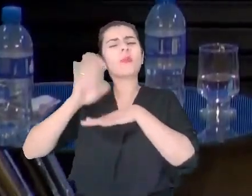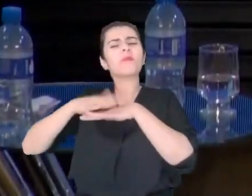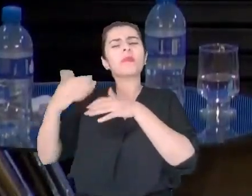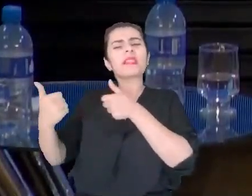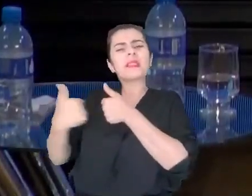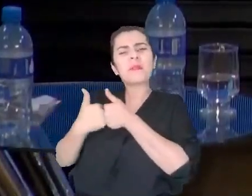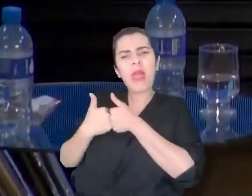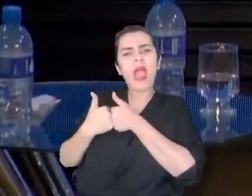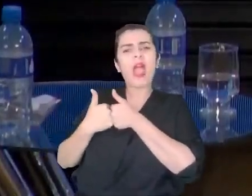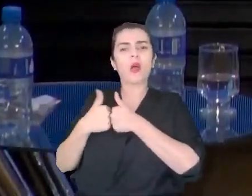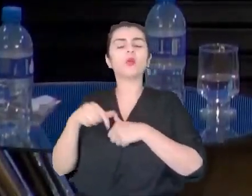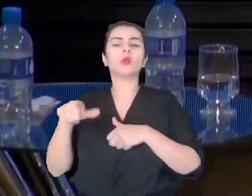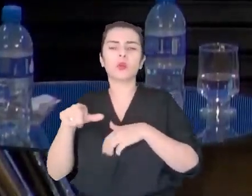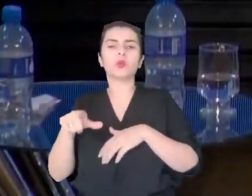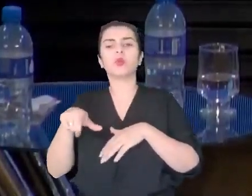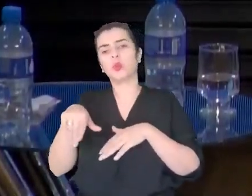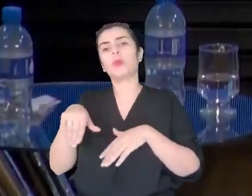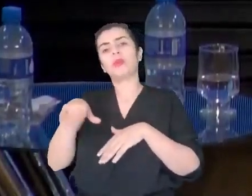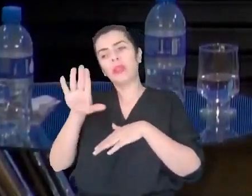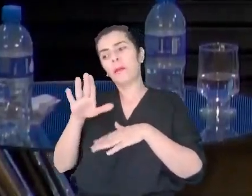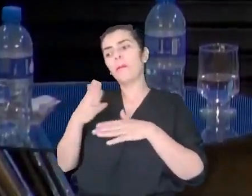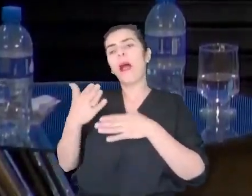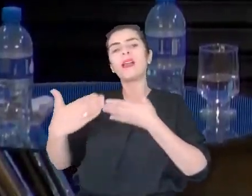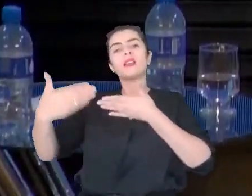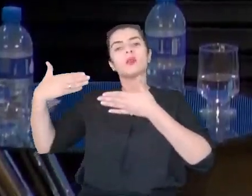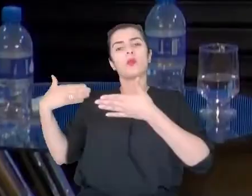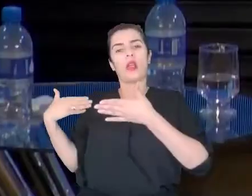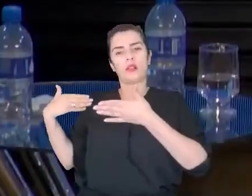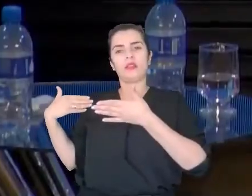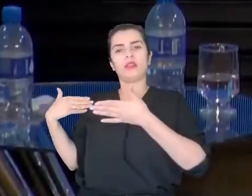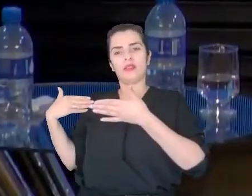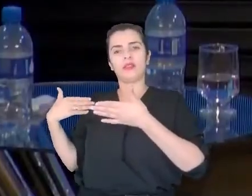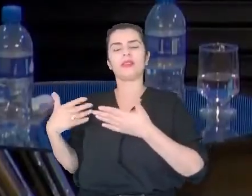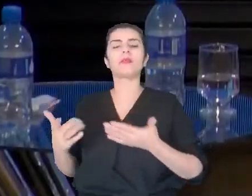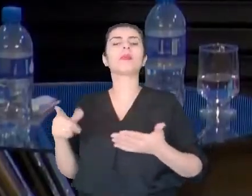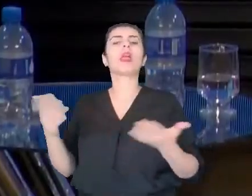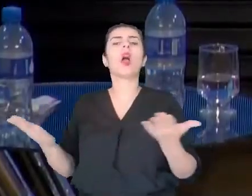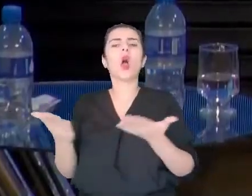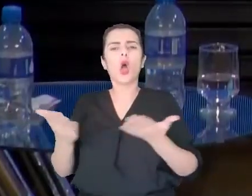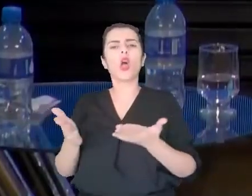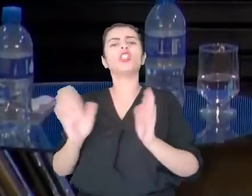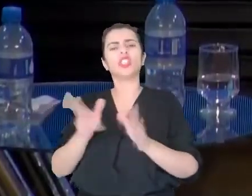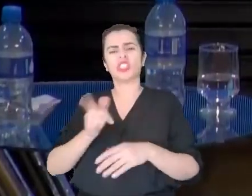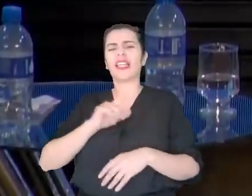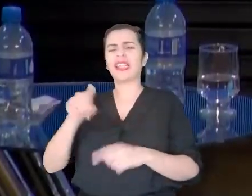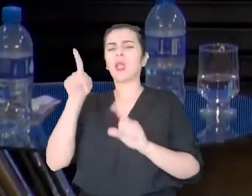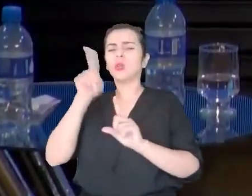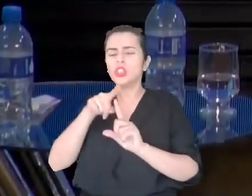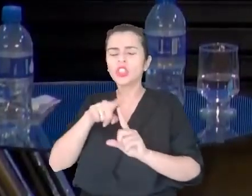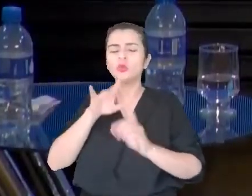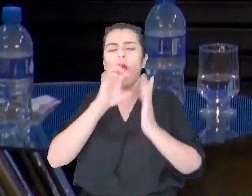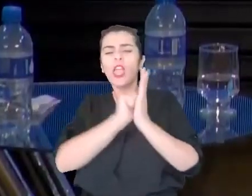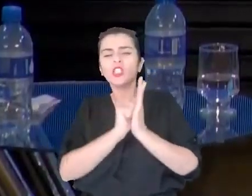eles vão mais para o início do pátio. Hoje, a gente tem esse tipo de registro. A gente